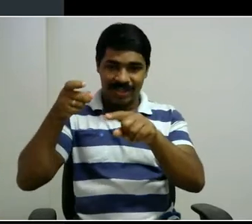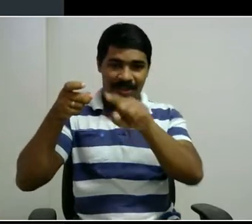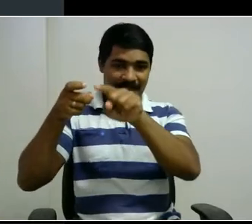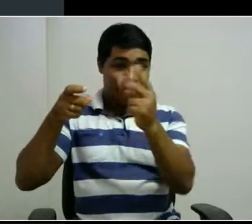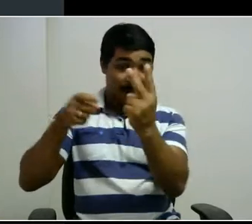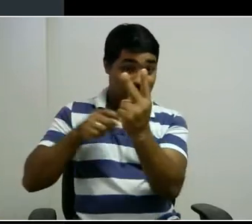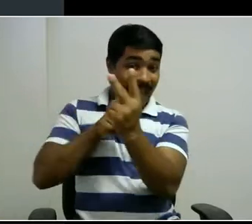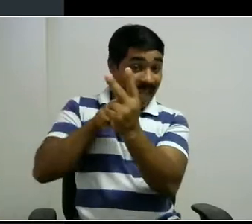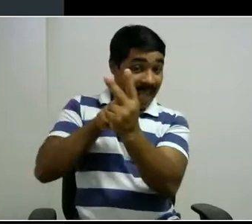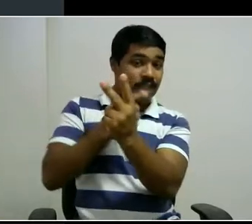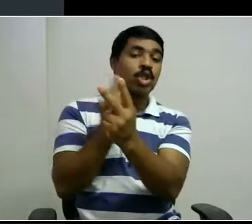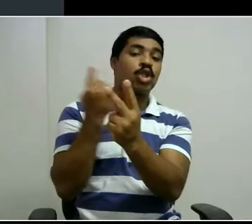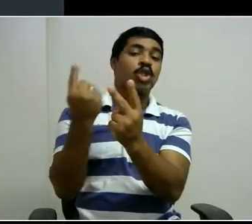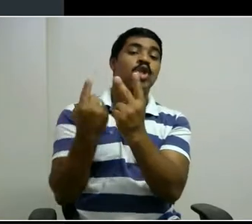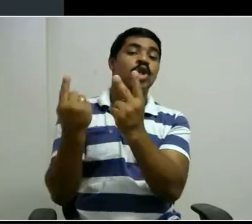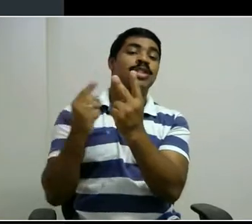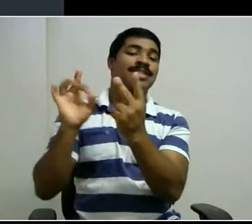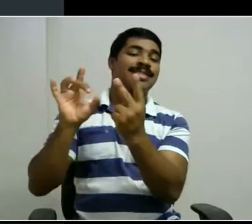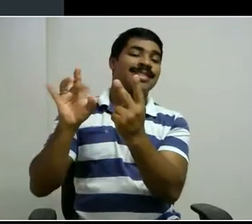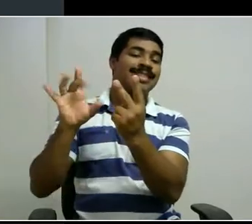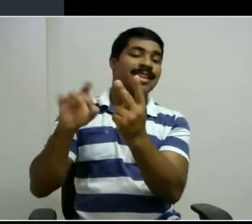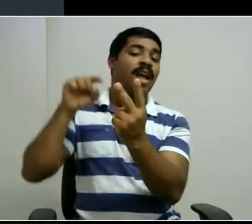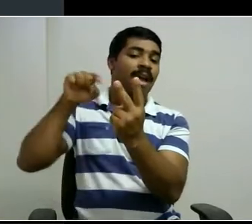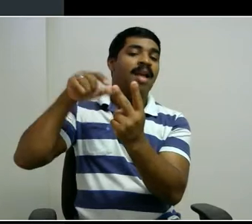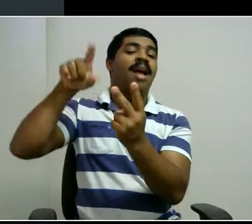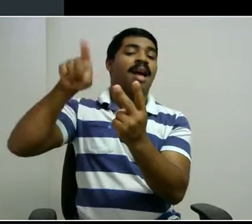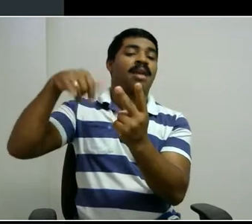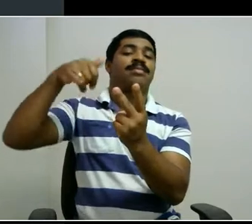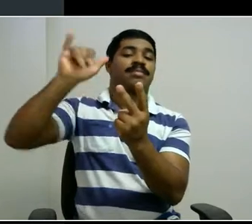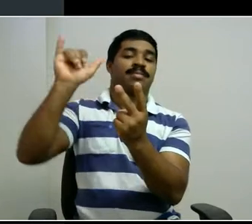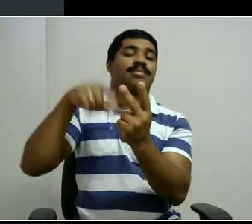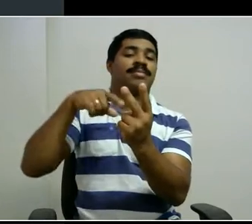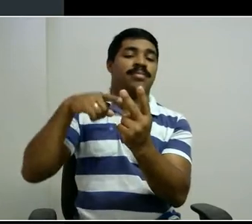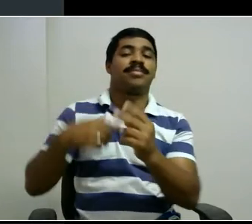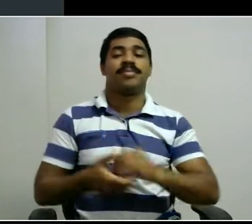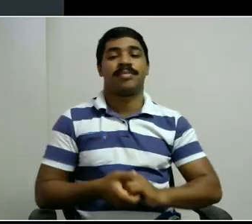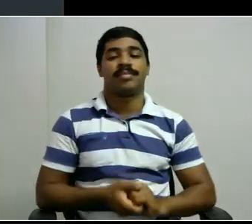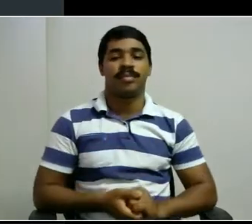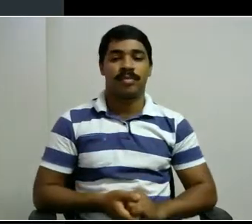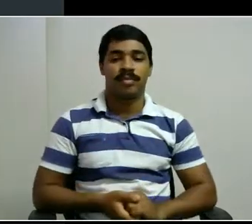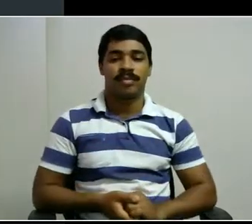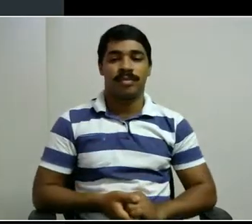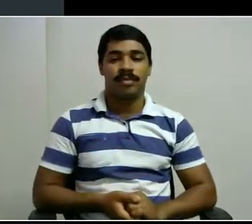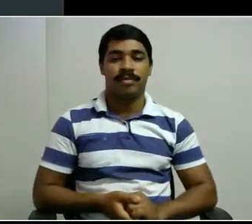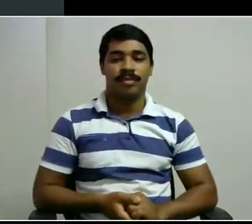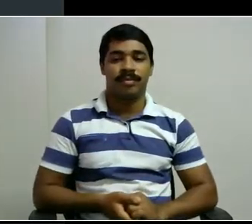ó, menos 2. Tá? Então, por isso é y igual a menos 2.